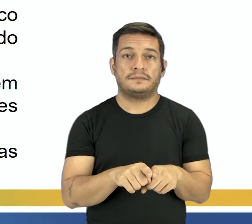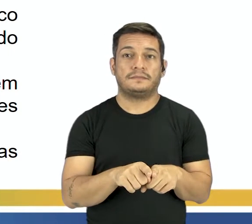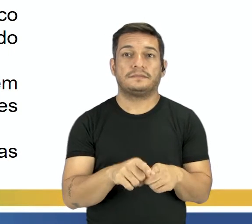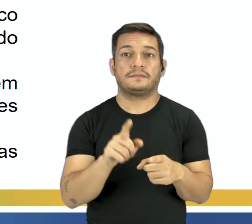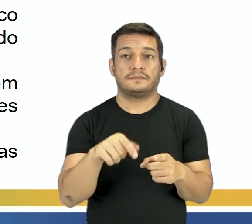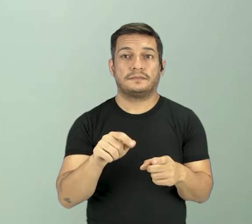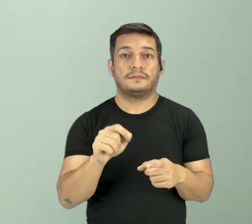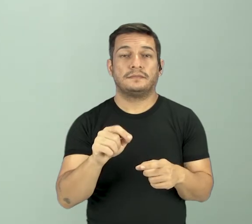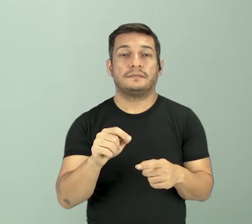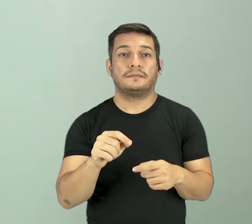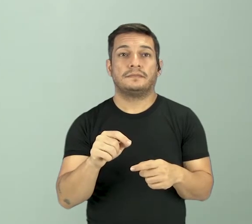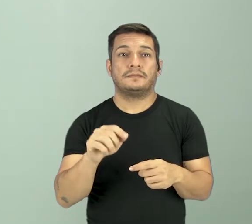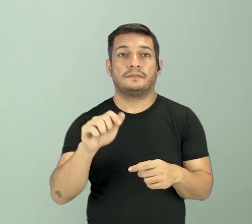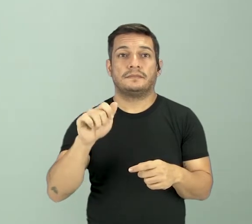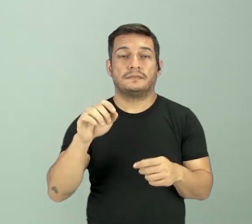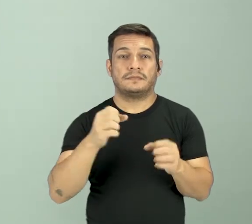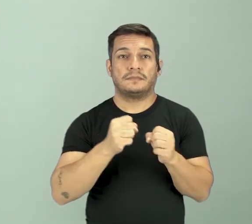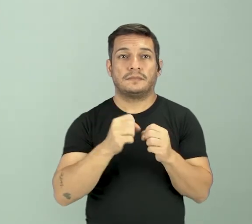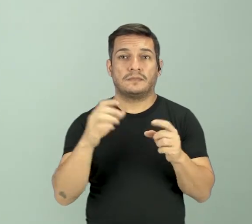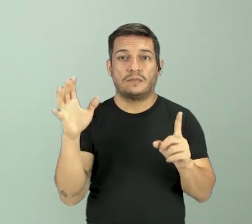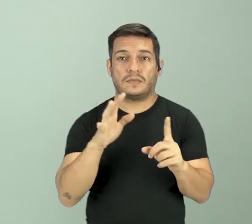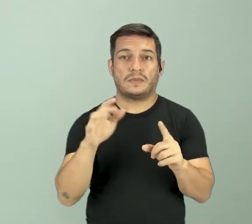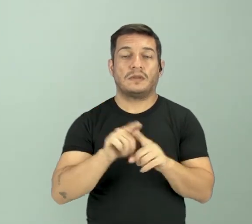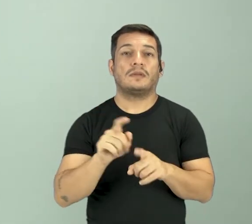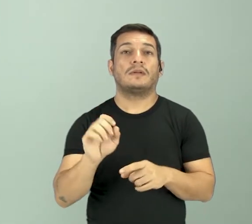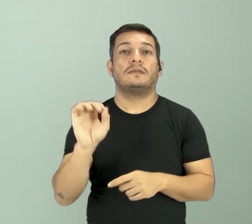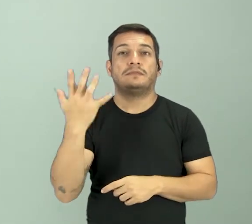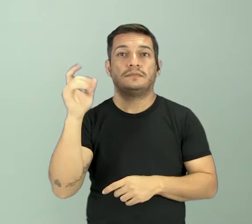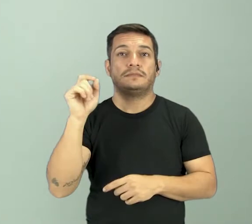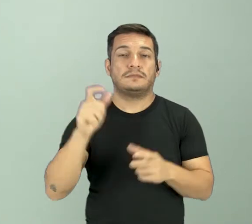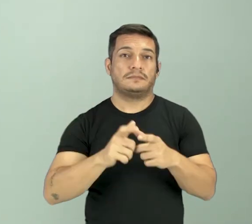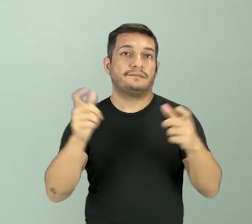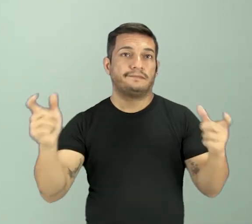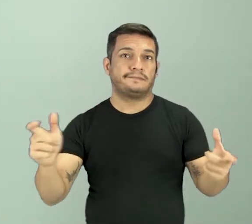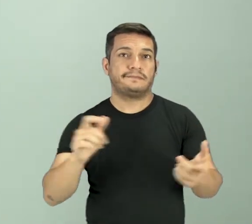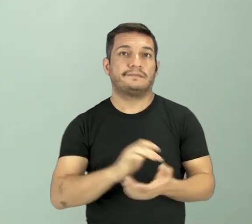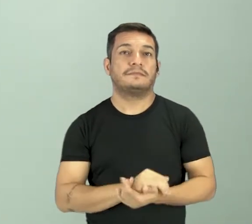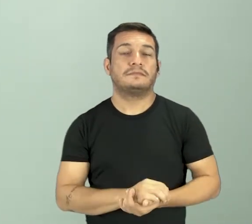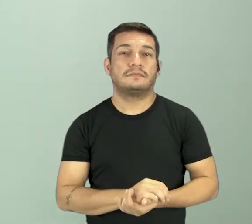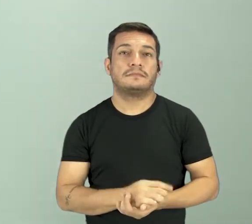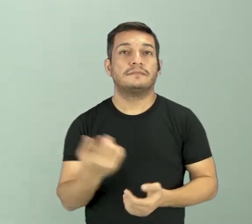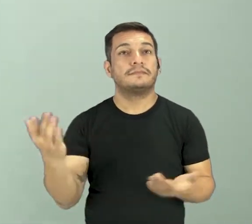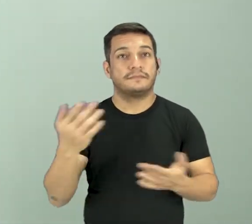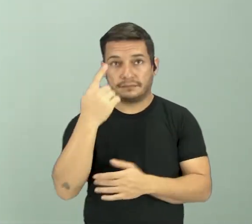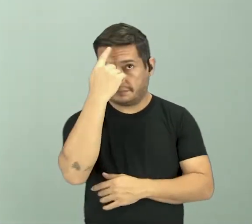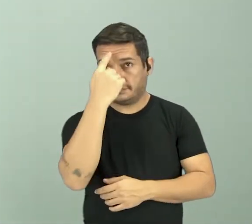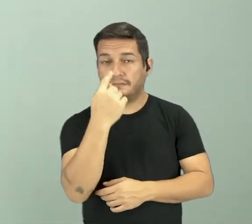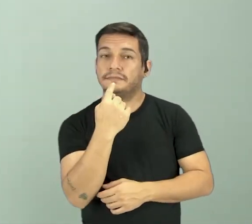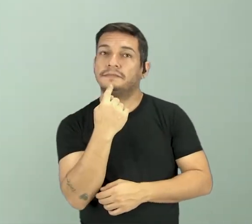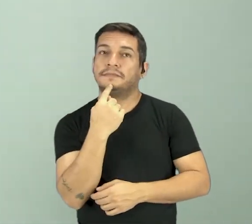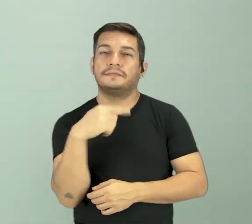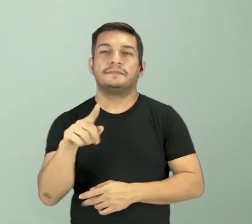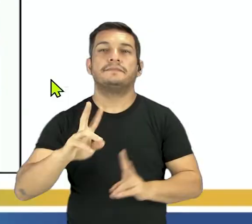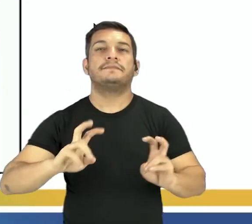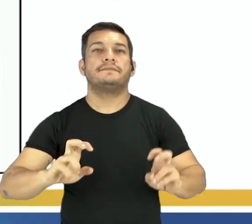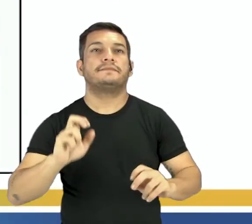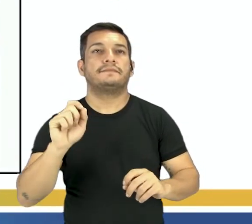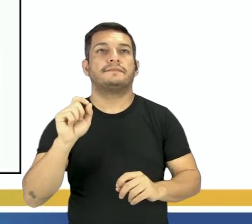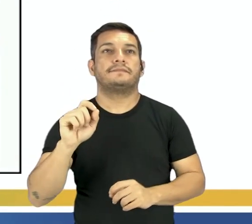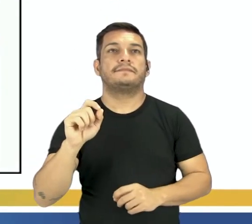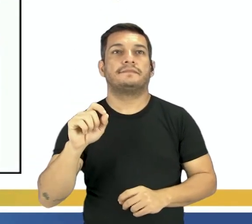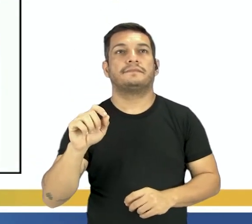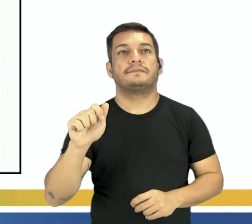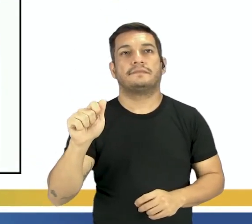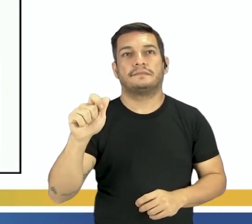essa geração no alternador por indução ocorre numa produção numa escala muito maior. Agora você analise aí a imagem de um